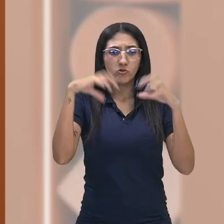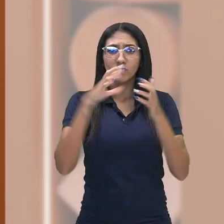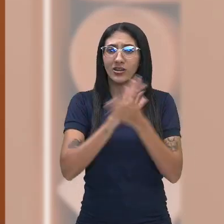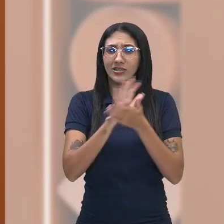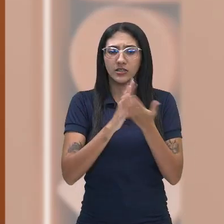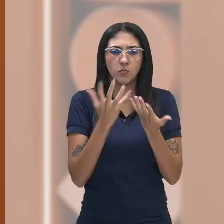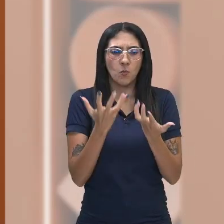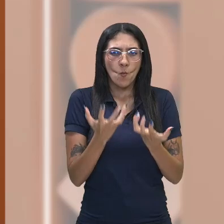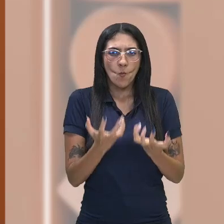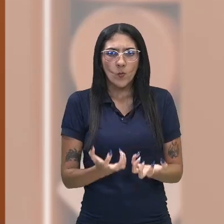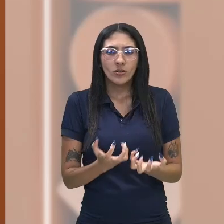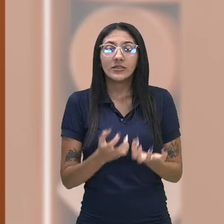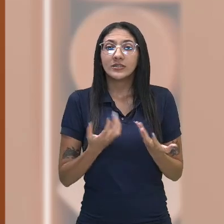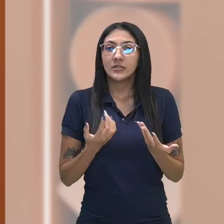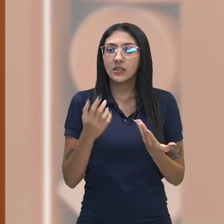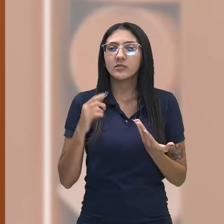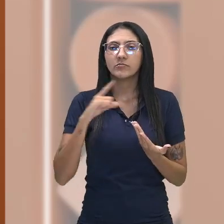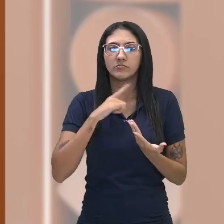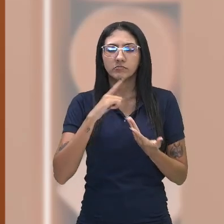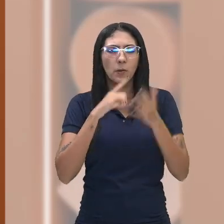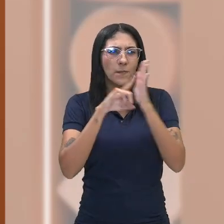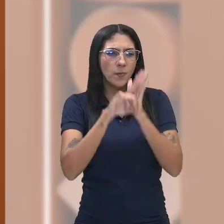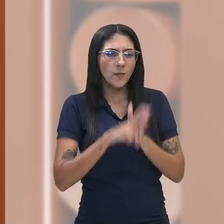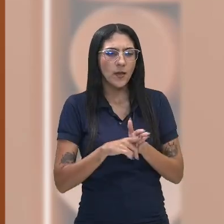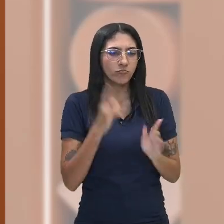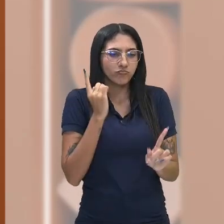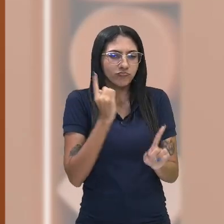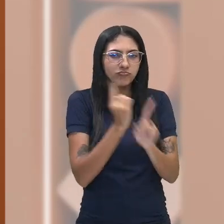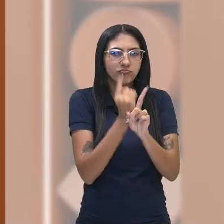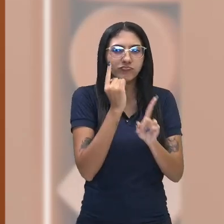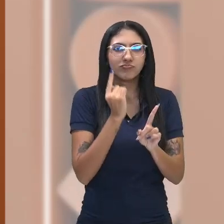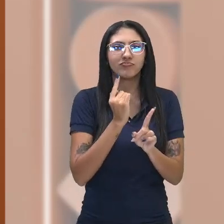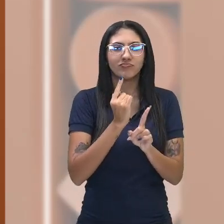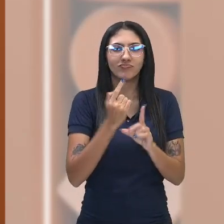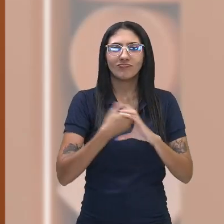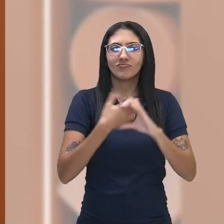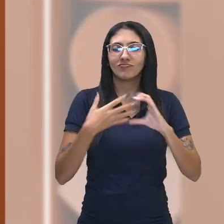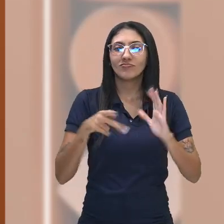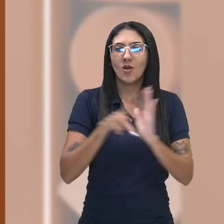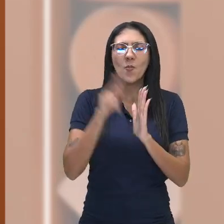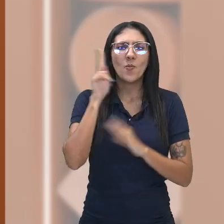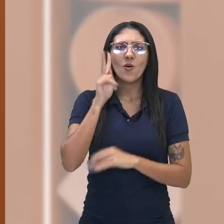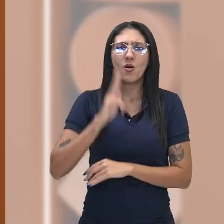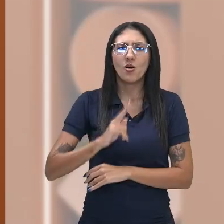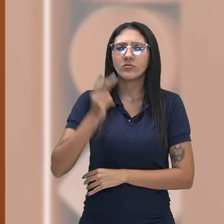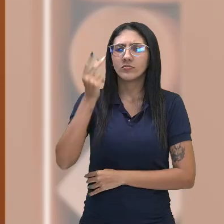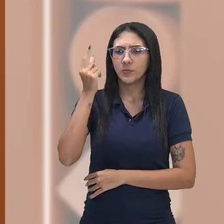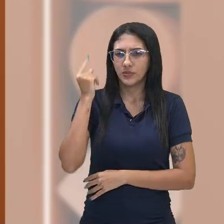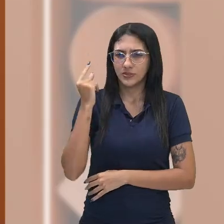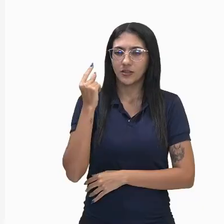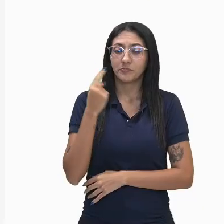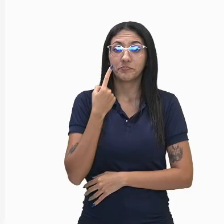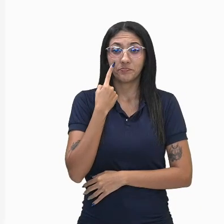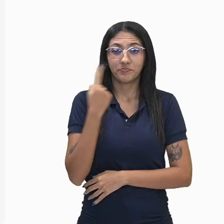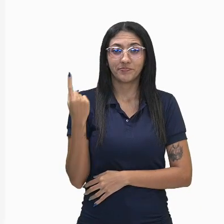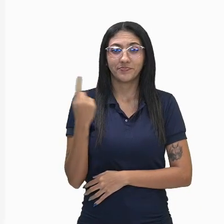revelou alguns vestígios dos nossos antepassados, como vamos perceber na próxima